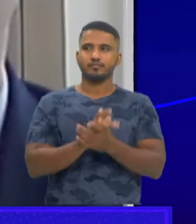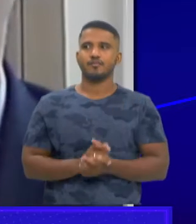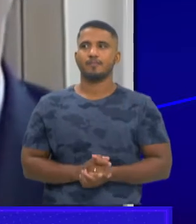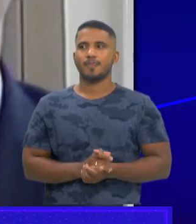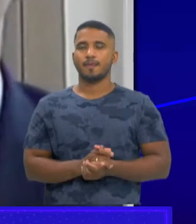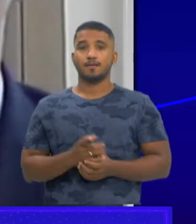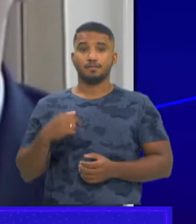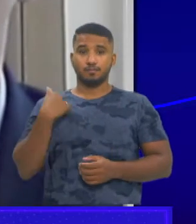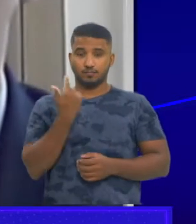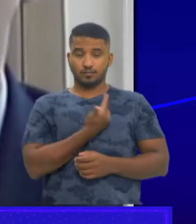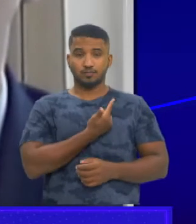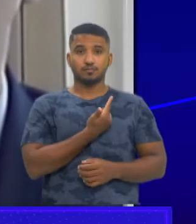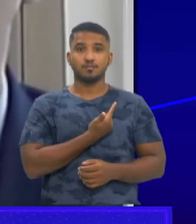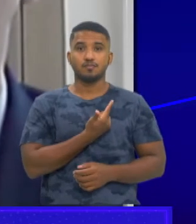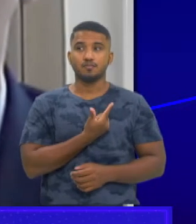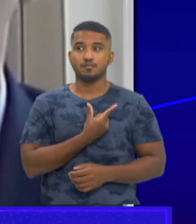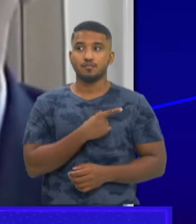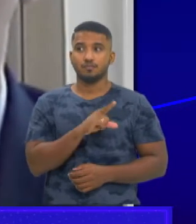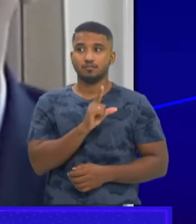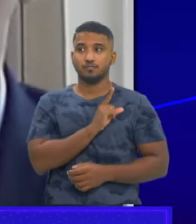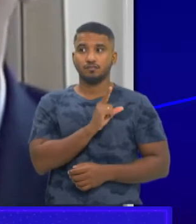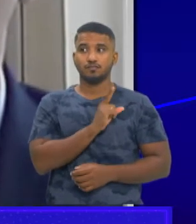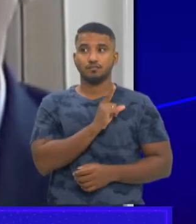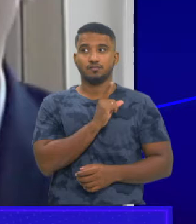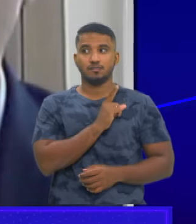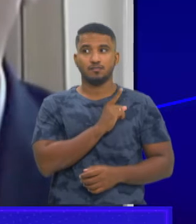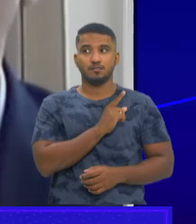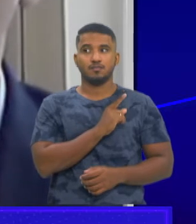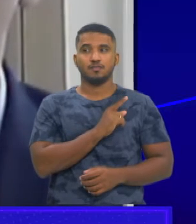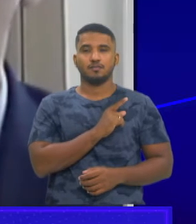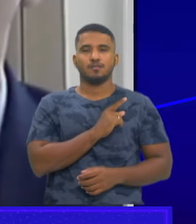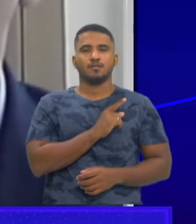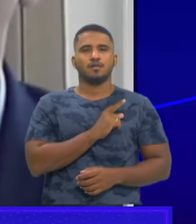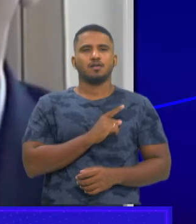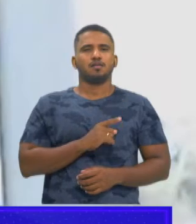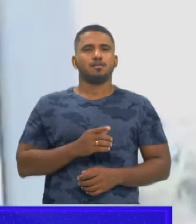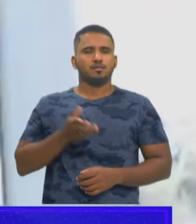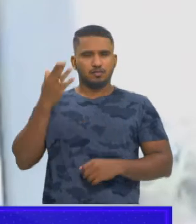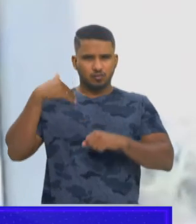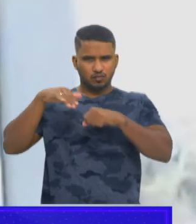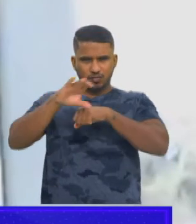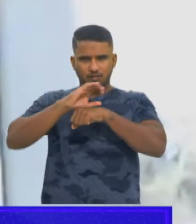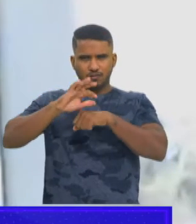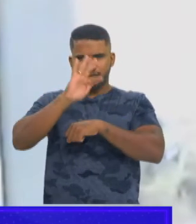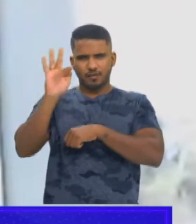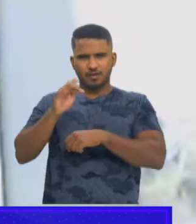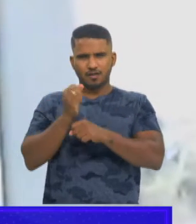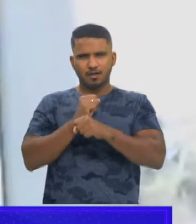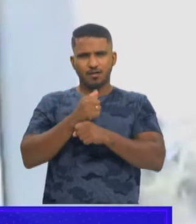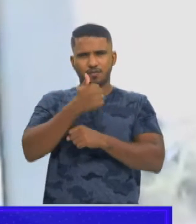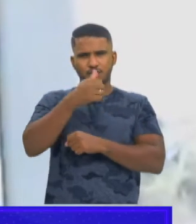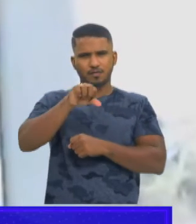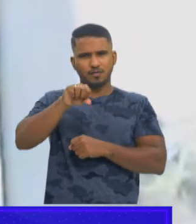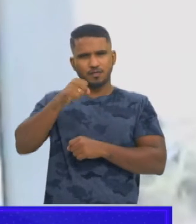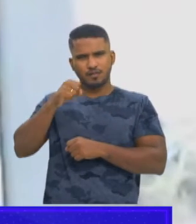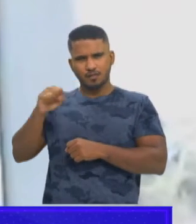cidadão como outro qualquer. Não é isso? Exatamente. Nós tivemos